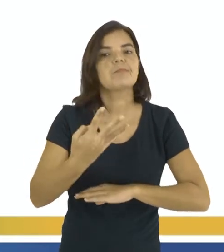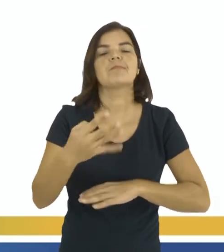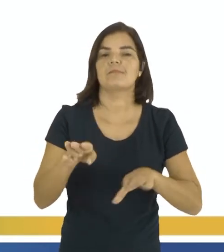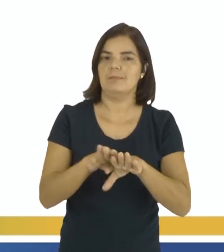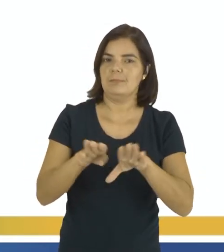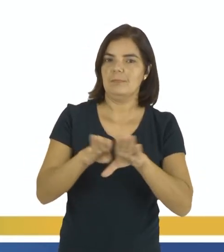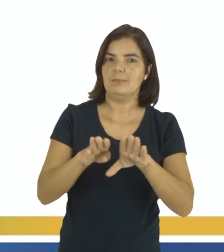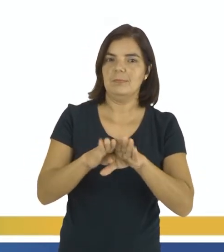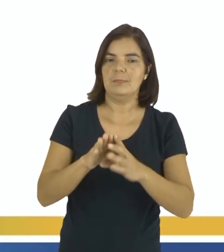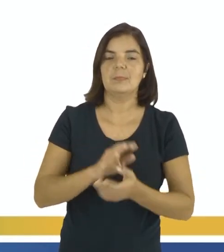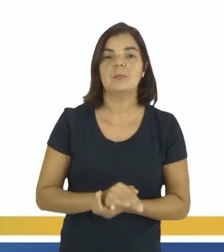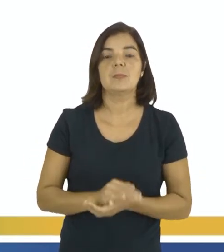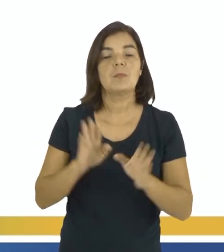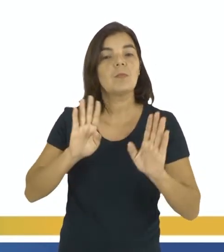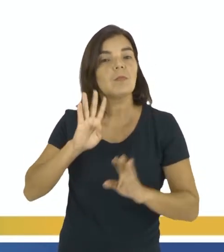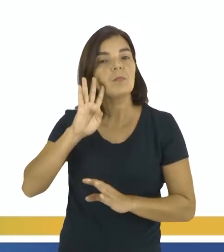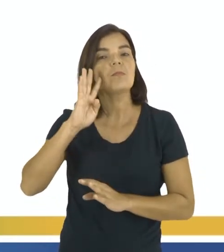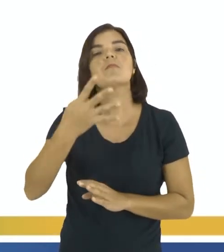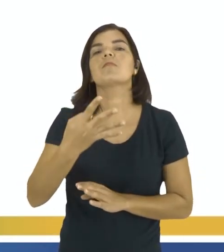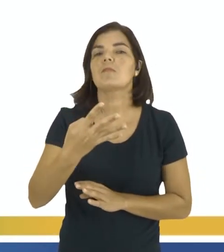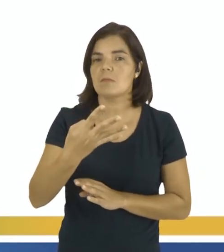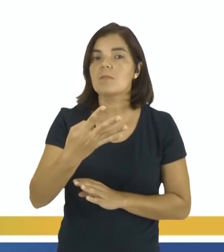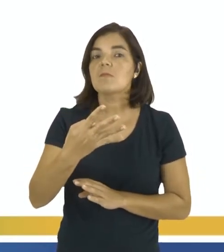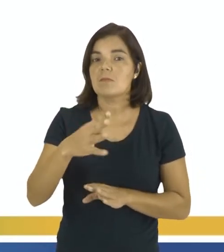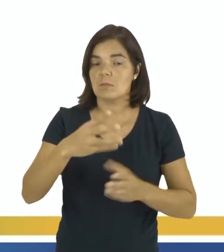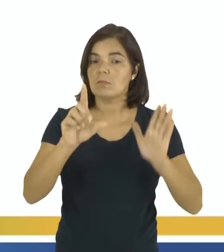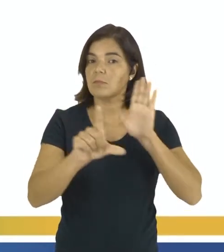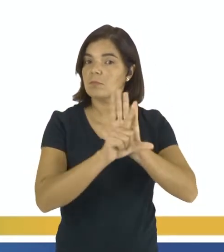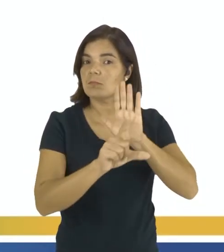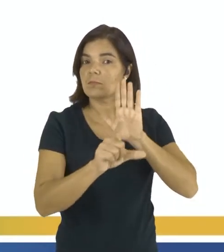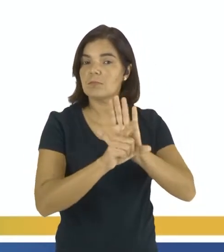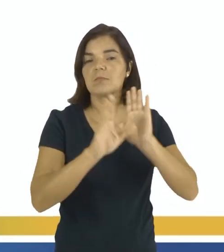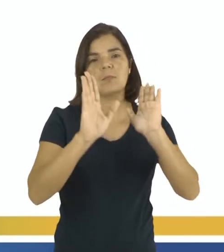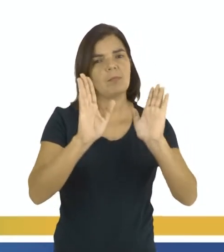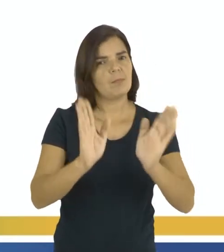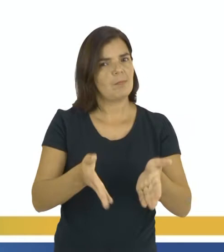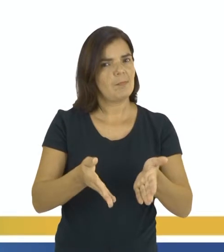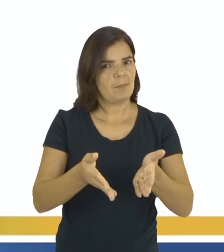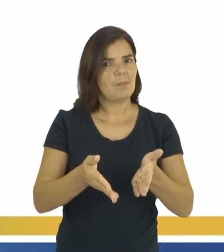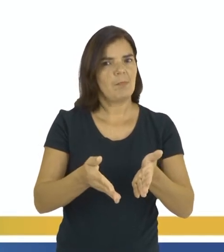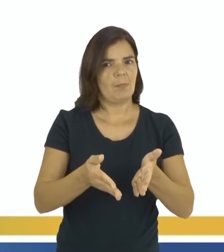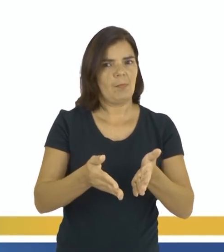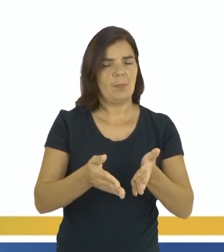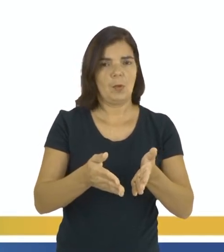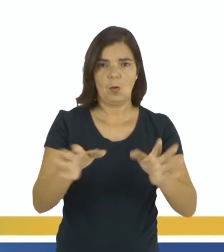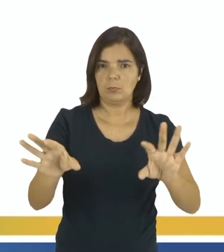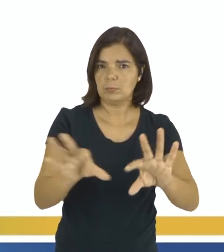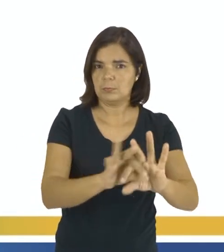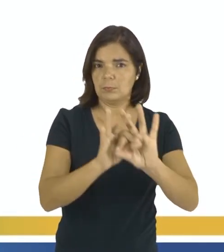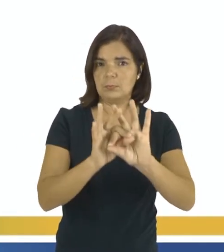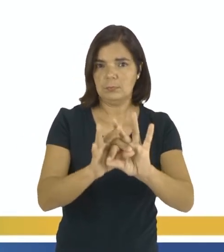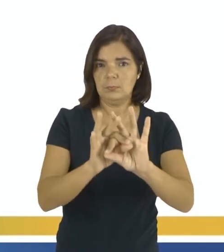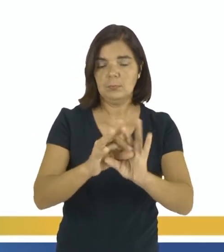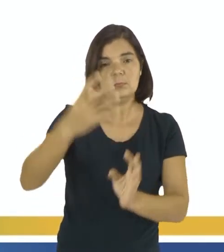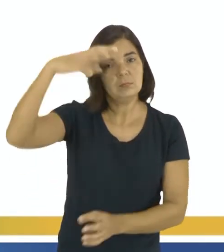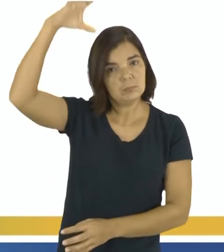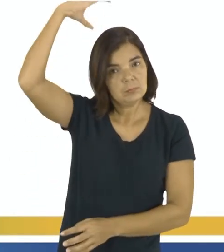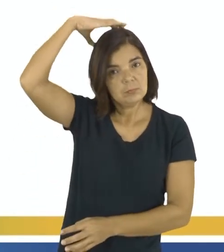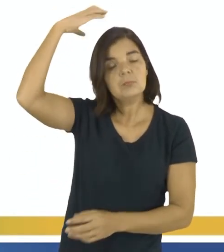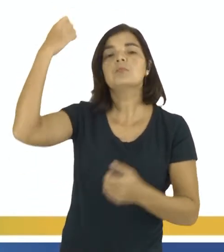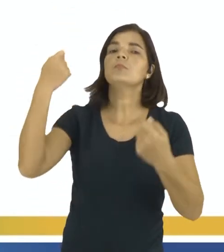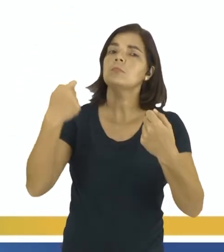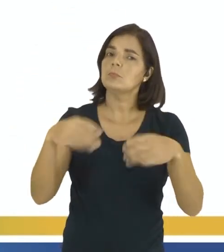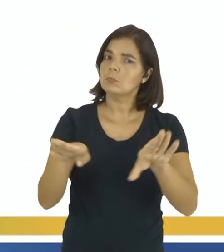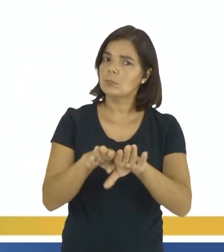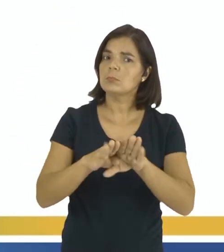decisões. Também interferia na elaboração das leis, já que ela era grande aliada dos reis, ela também